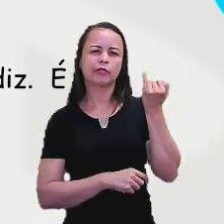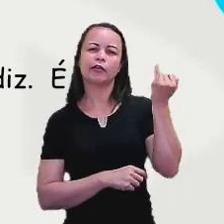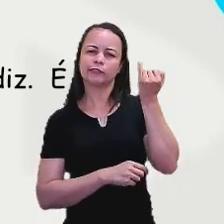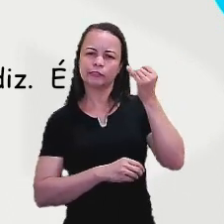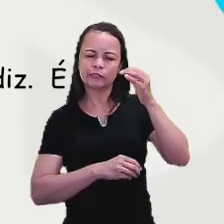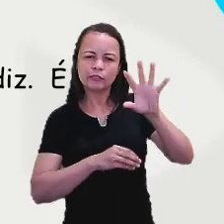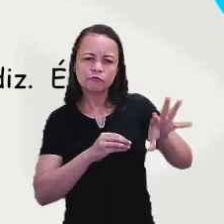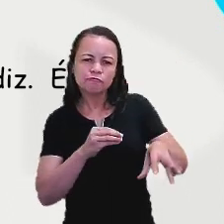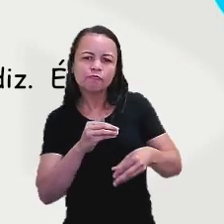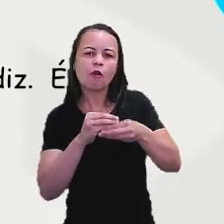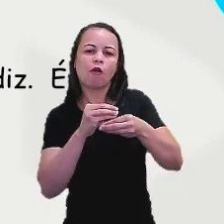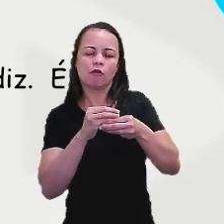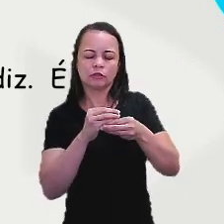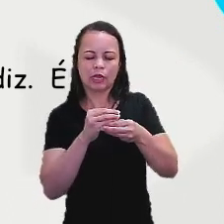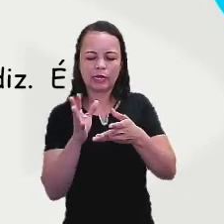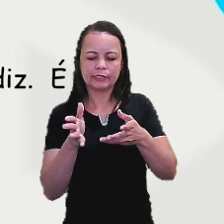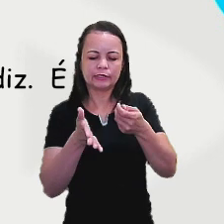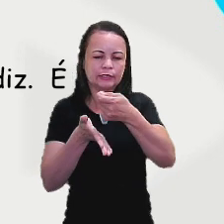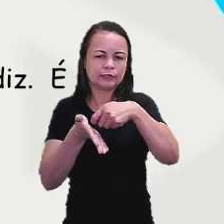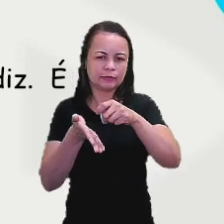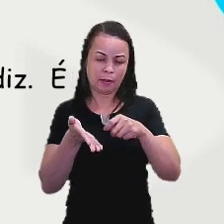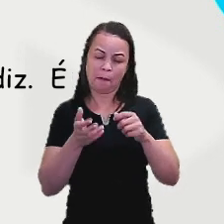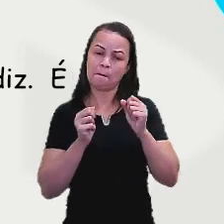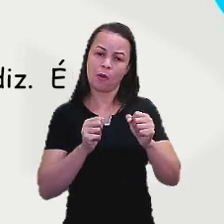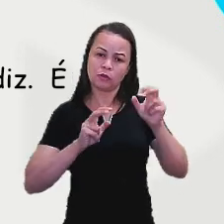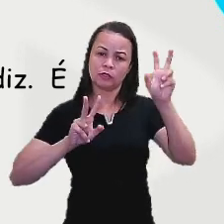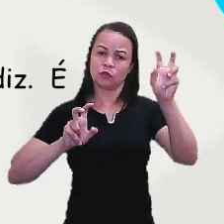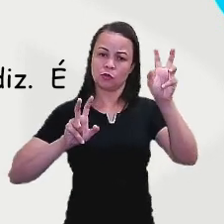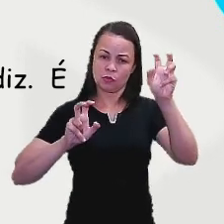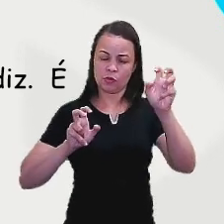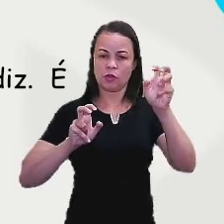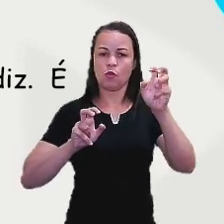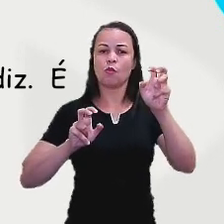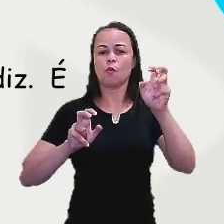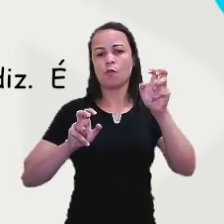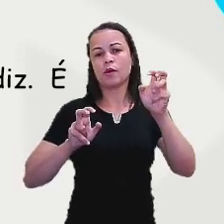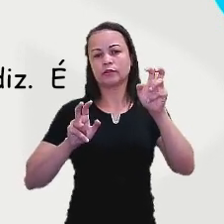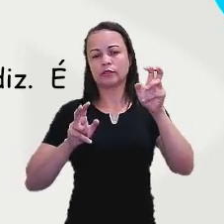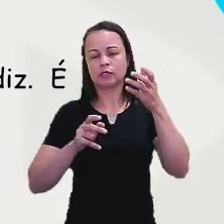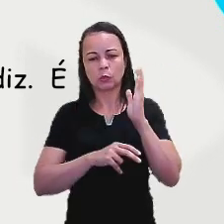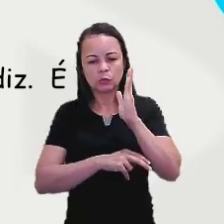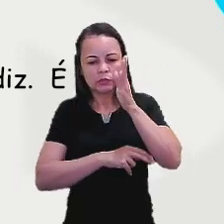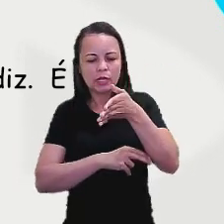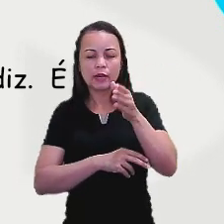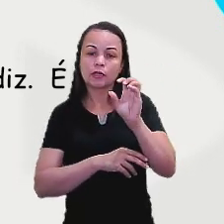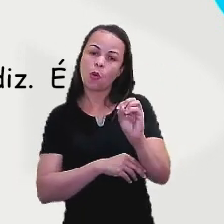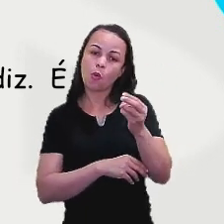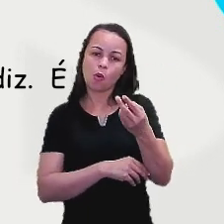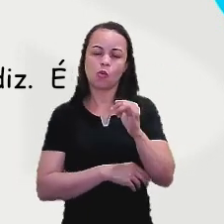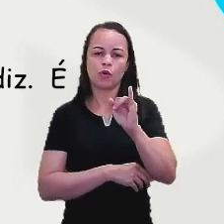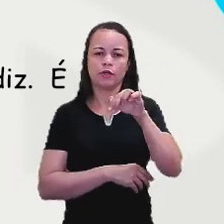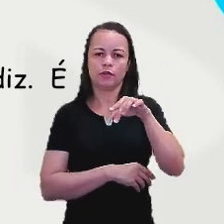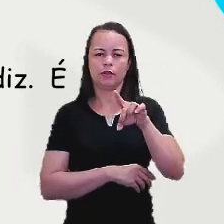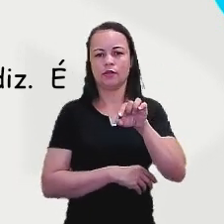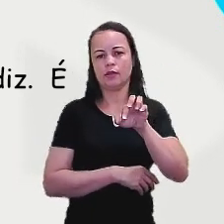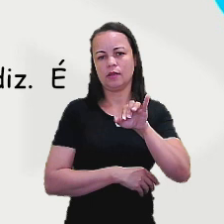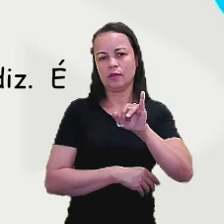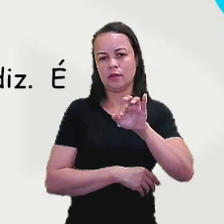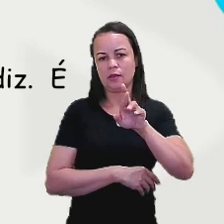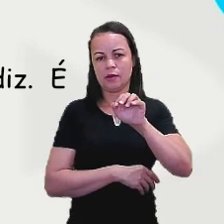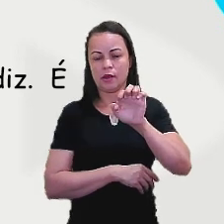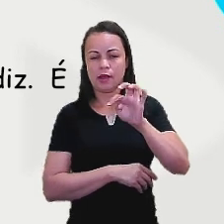está sendo escrito. Pode-se incluir uma citação direta ou indireta. Por exemplo, estou fazendo a